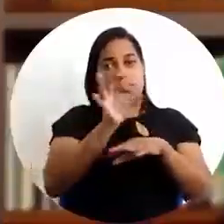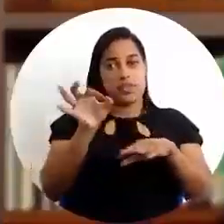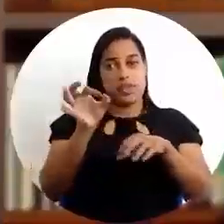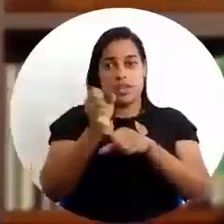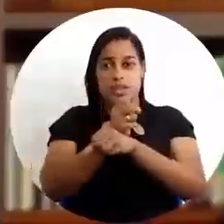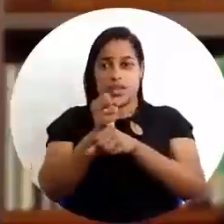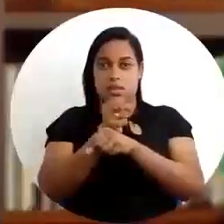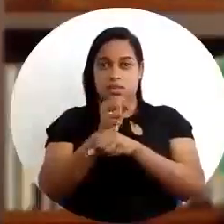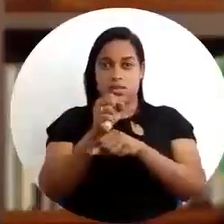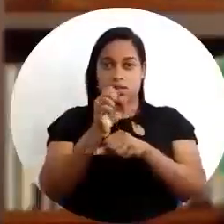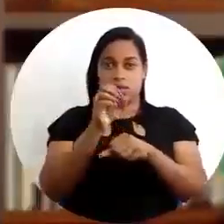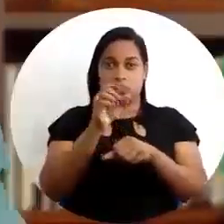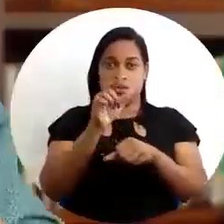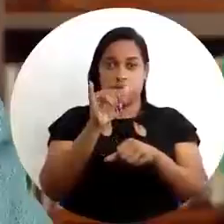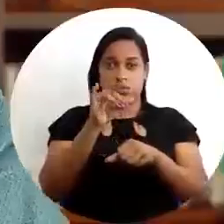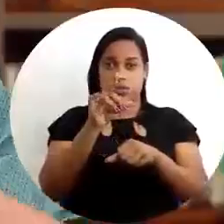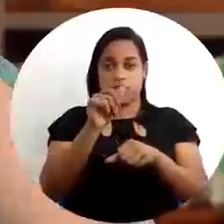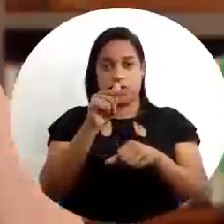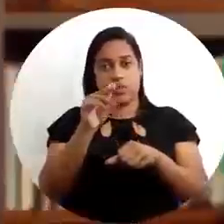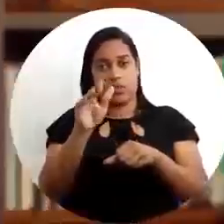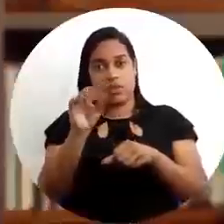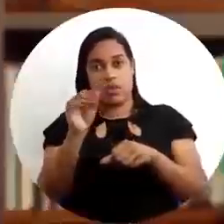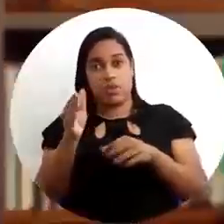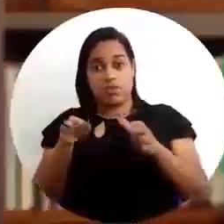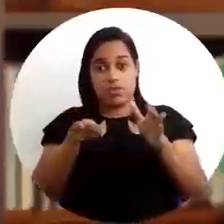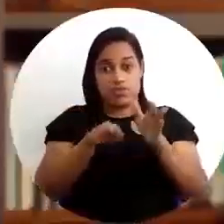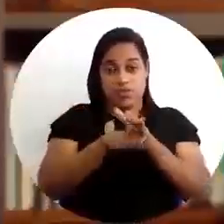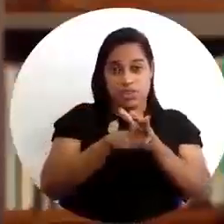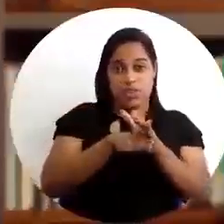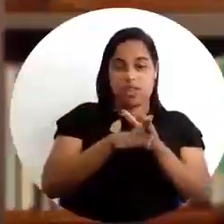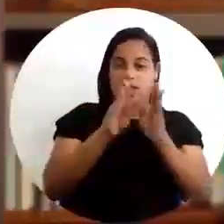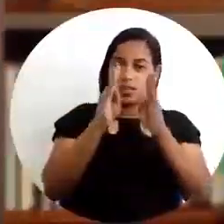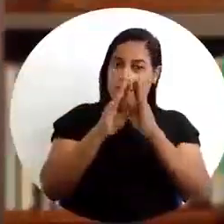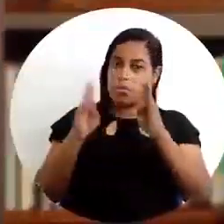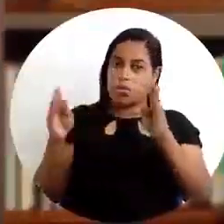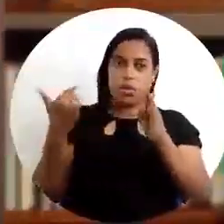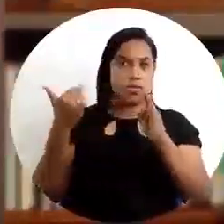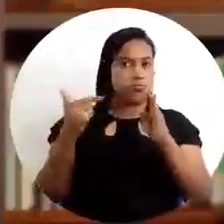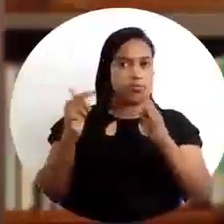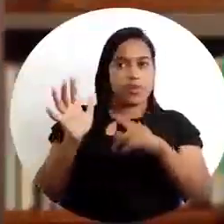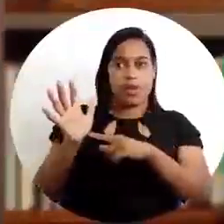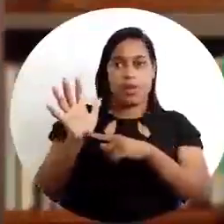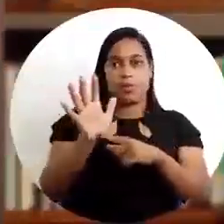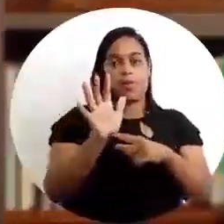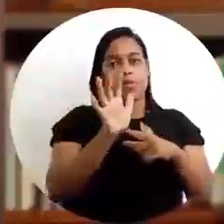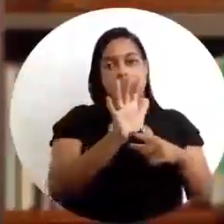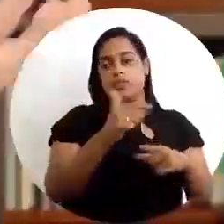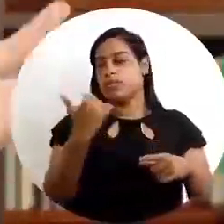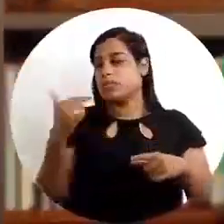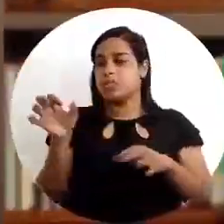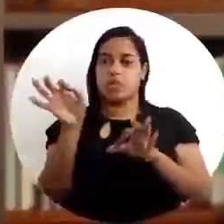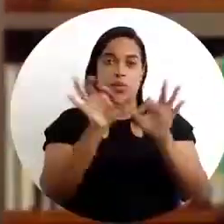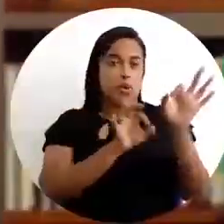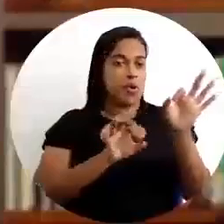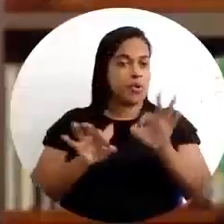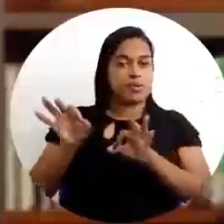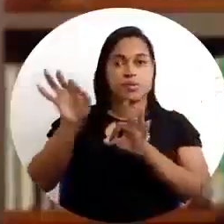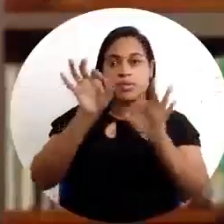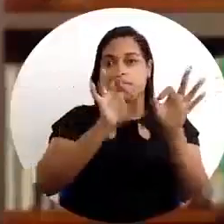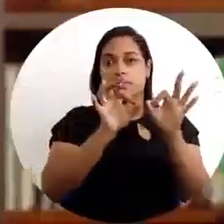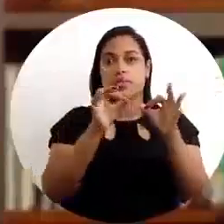Solidão. Uma biblioteca é assim, quando você chega na biblioteca, você não tem uma representação, não tem uma organização, não dá para